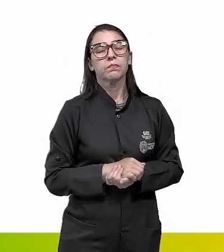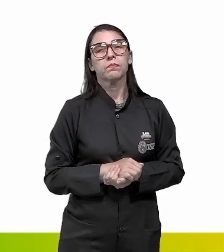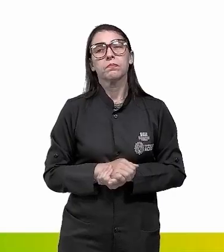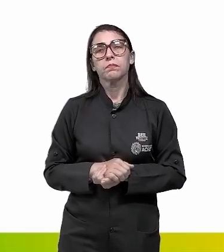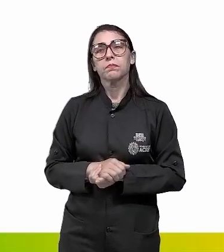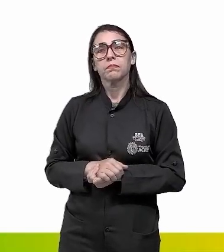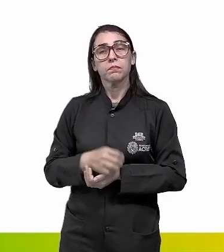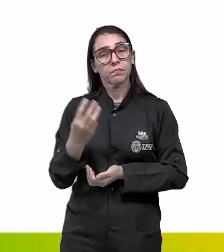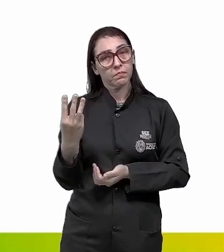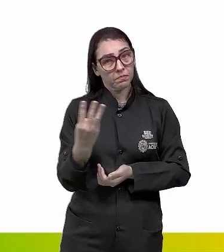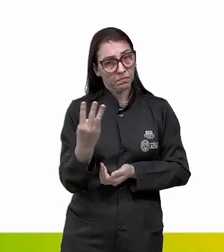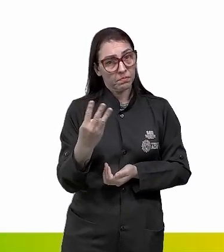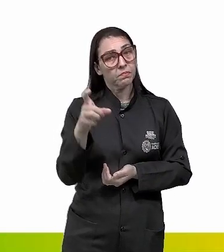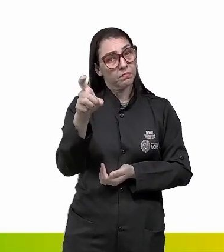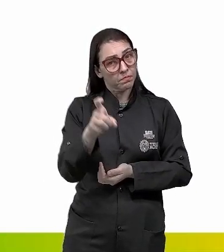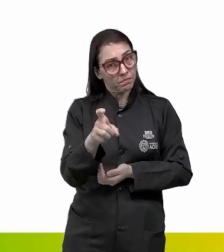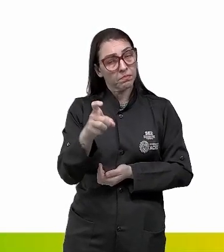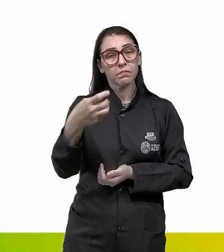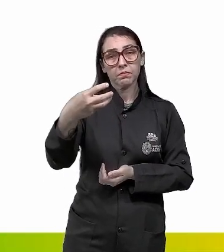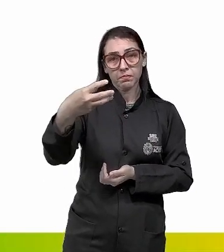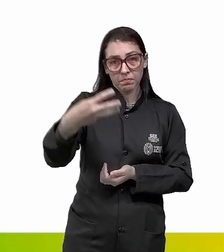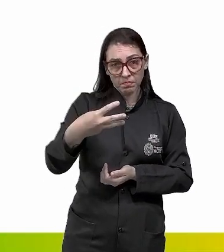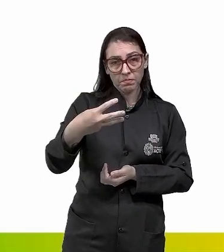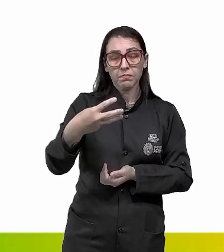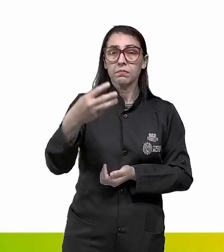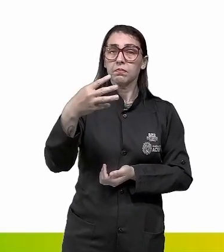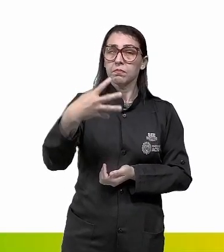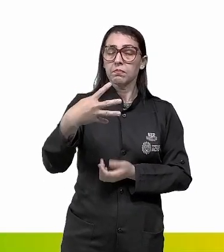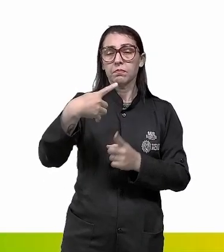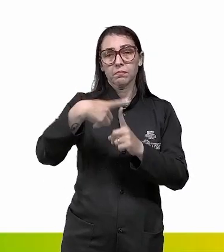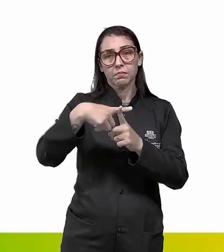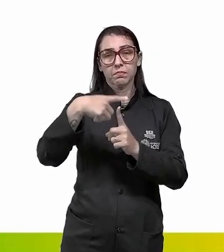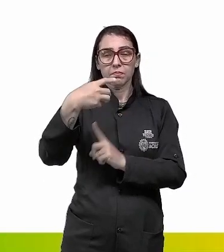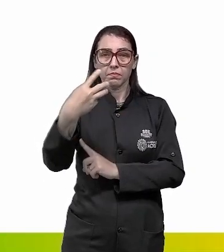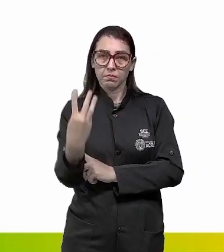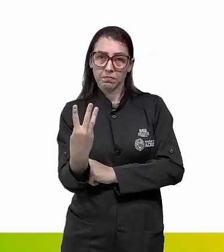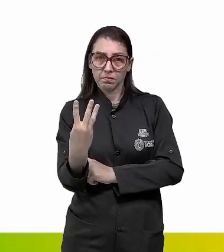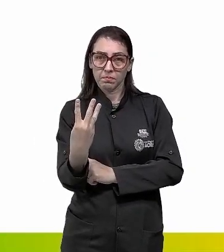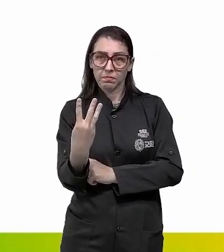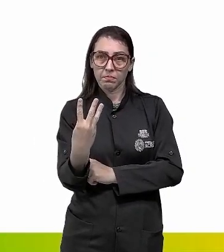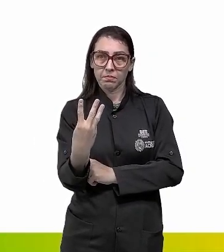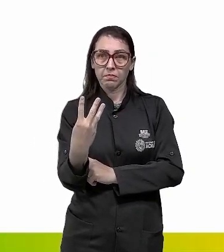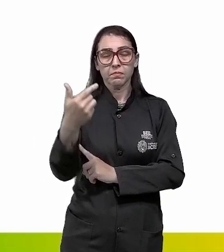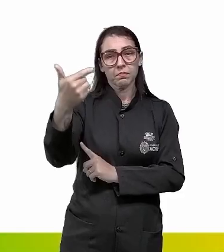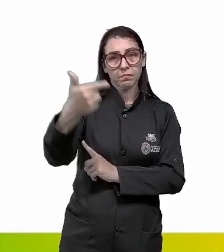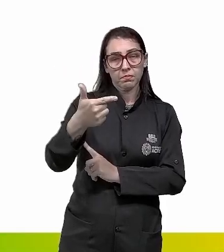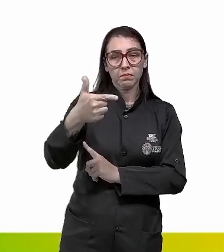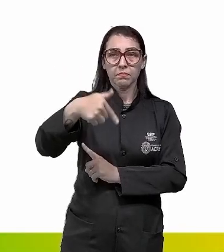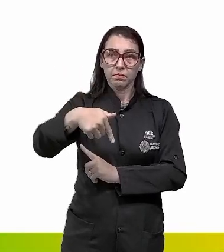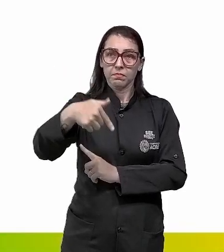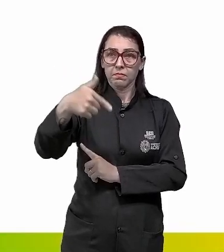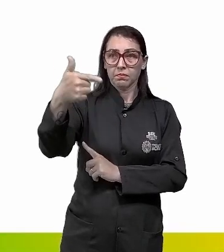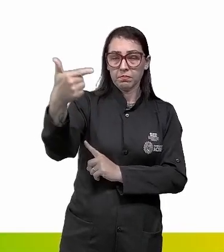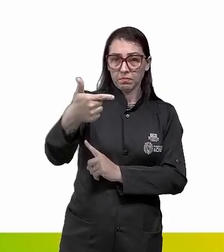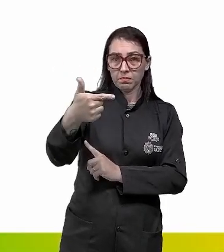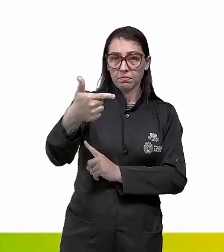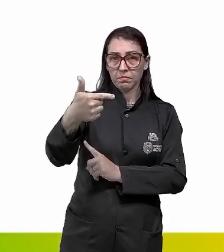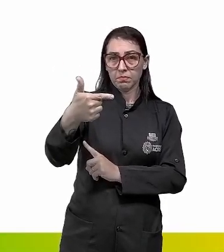para 3, o x sendo 3, 4 mais 3 ao quadrado é 7 ao quadrado,